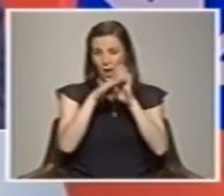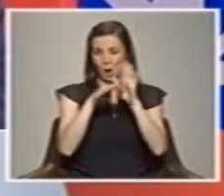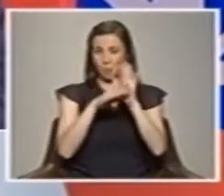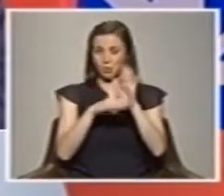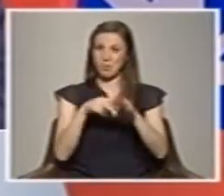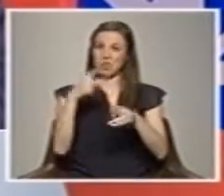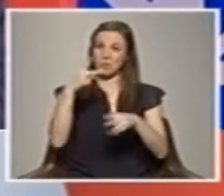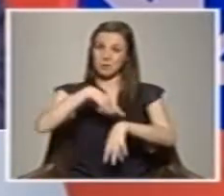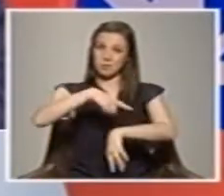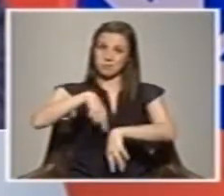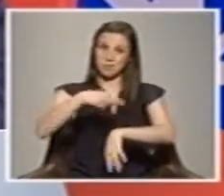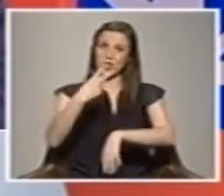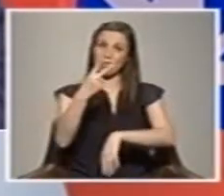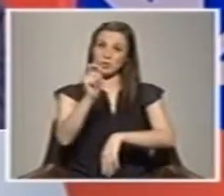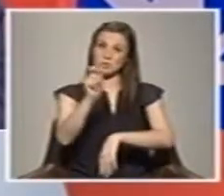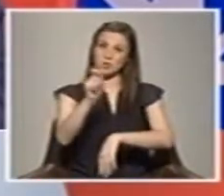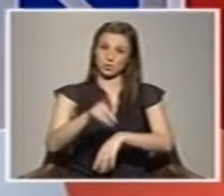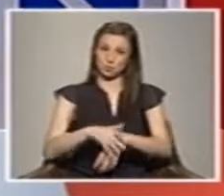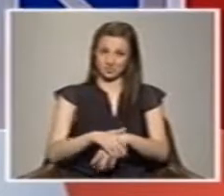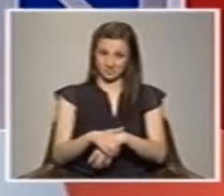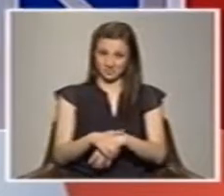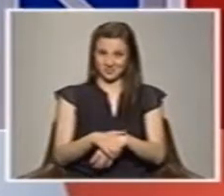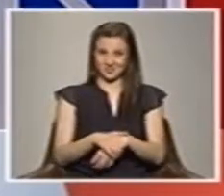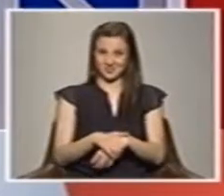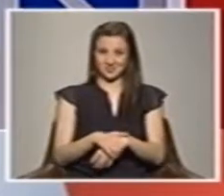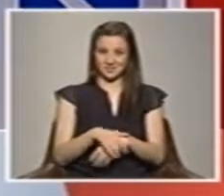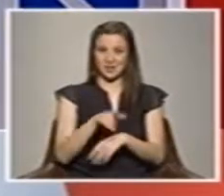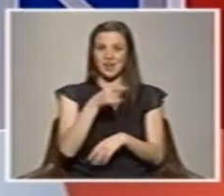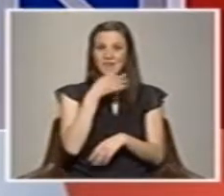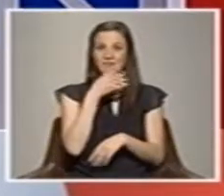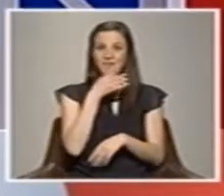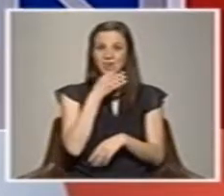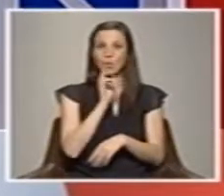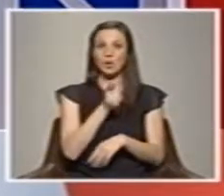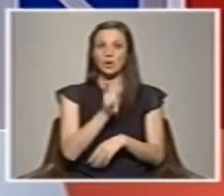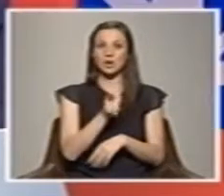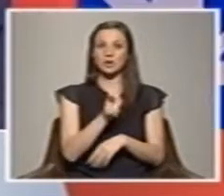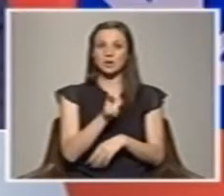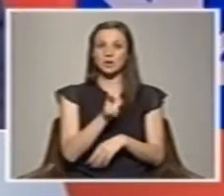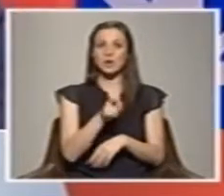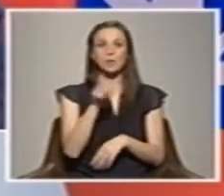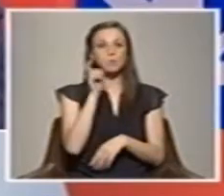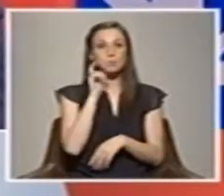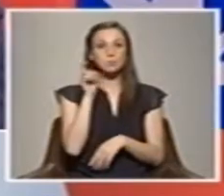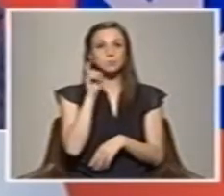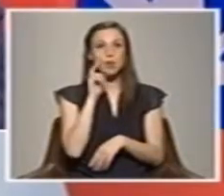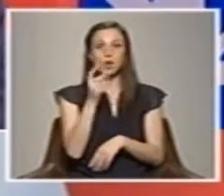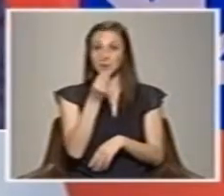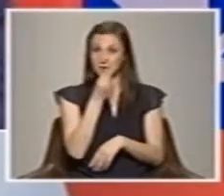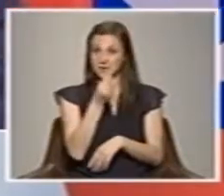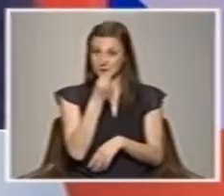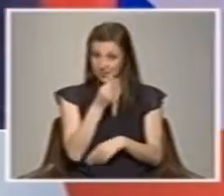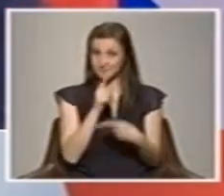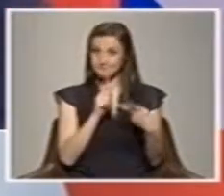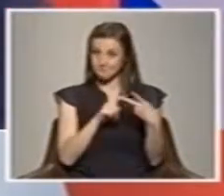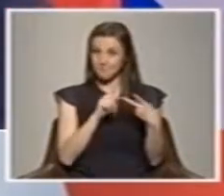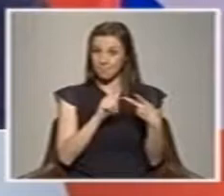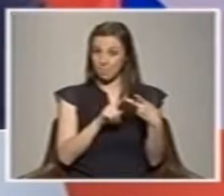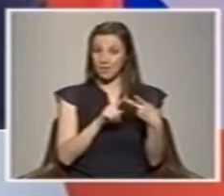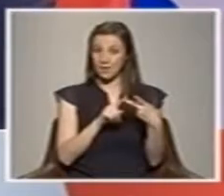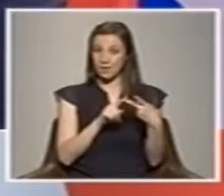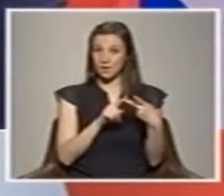era falar... Temos 2 minutos. Pois, que era falar entre aquilo que é, de facto, segurança alimentar e aquilo que